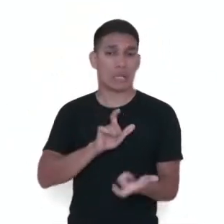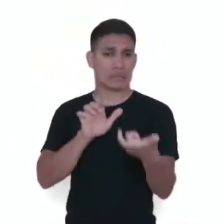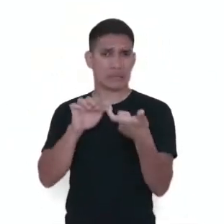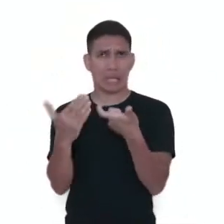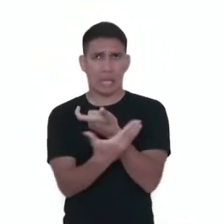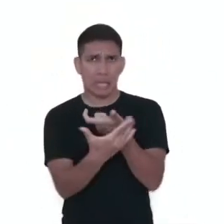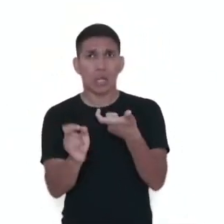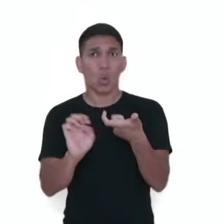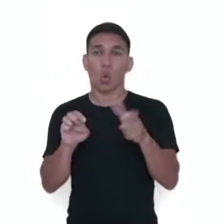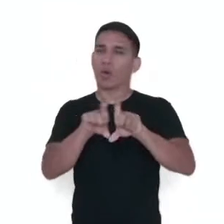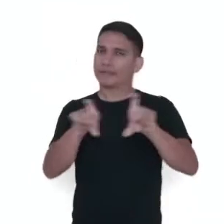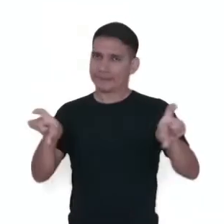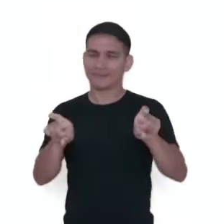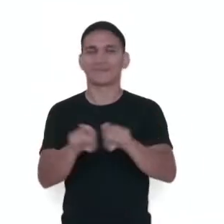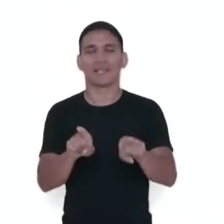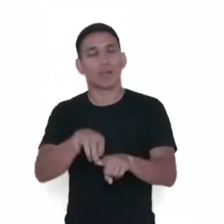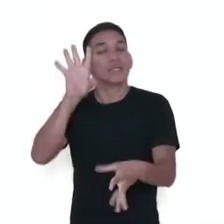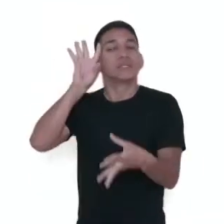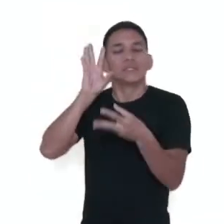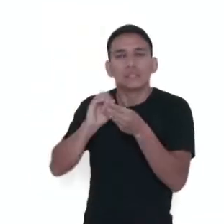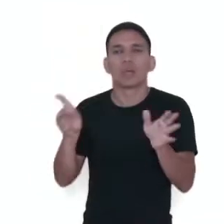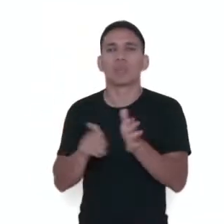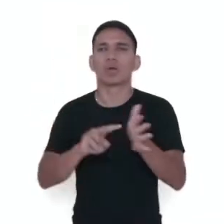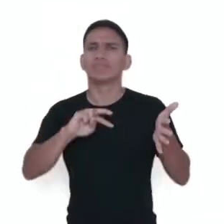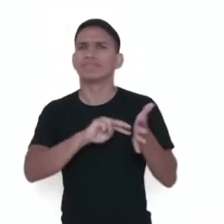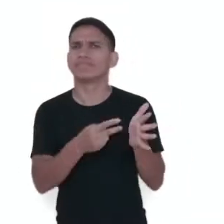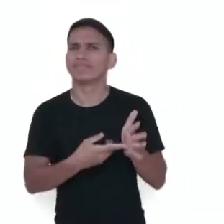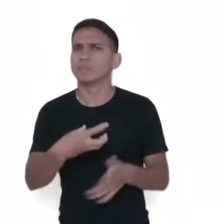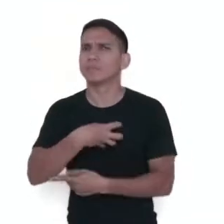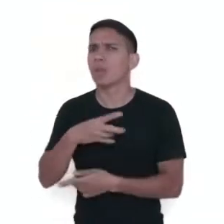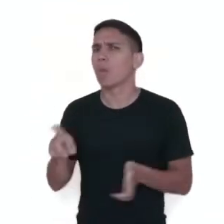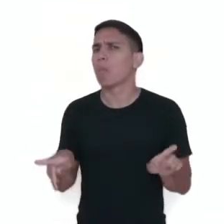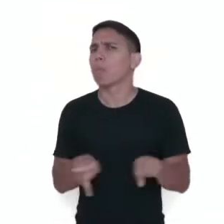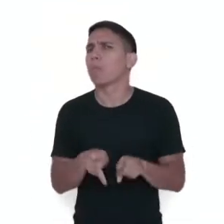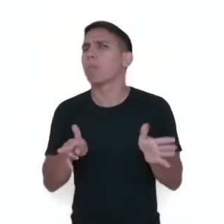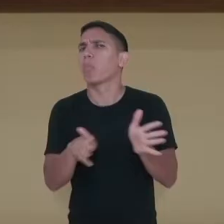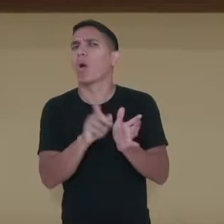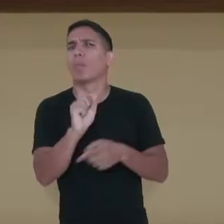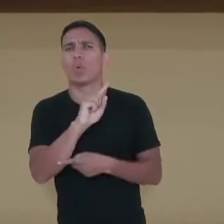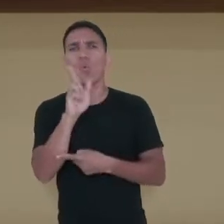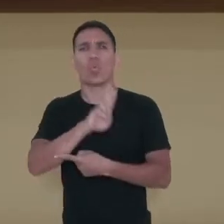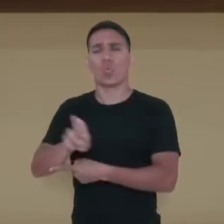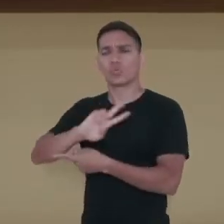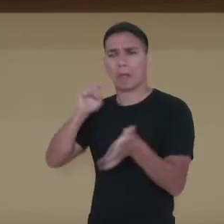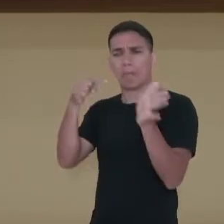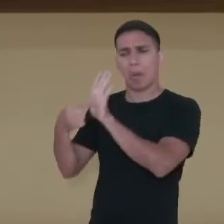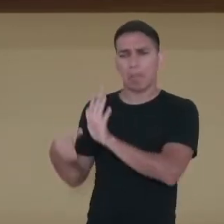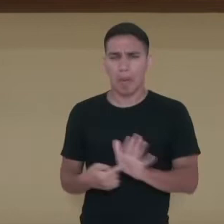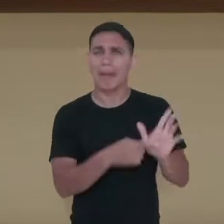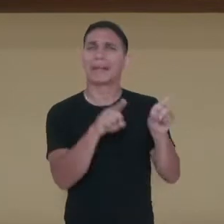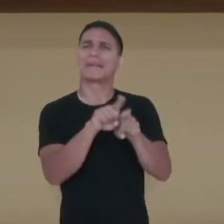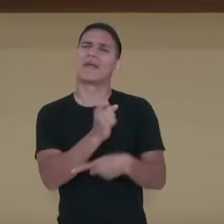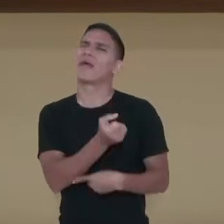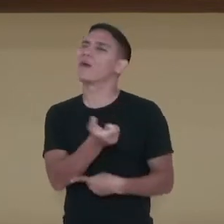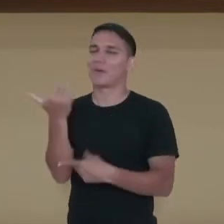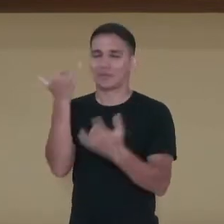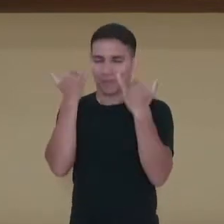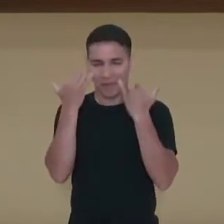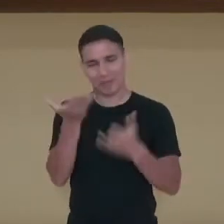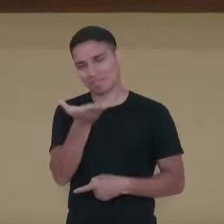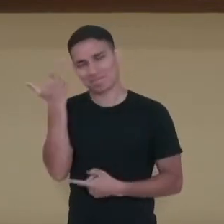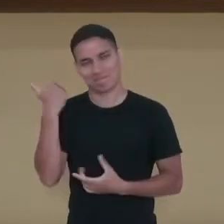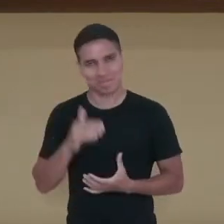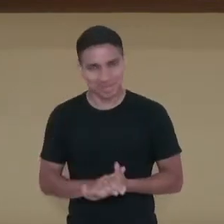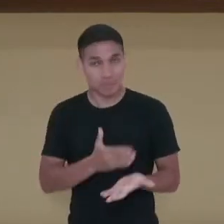expressão, também reconhecer o efeito de sentido decorrente do uso da pontuação e de outras notações. Vamos lá?